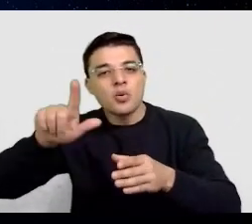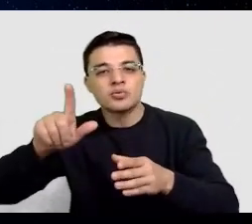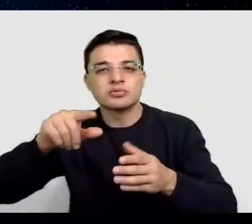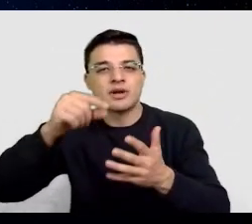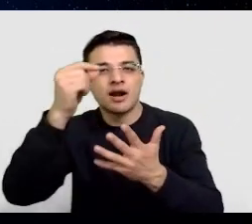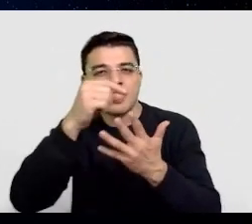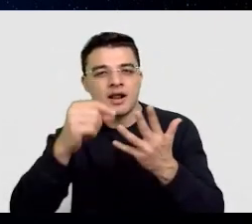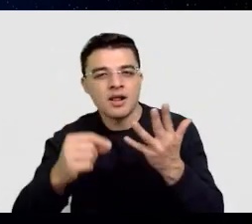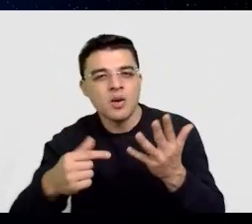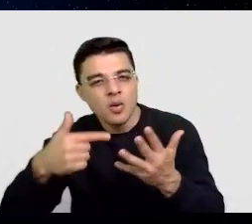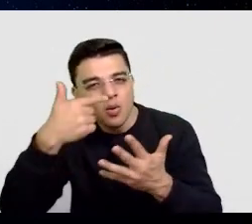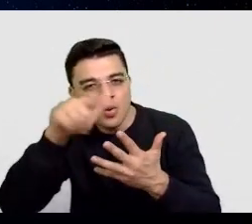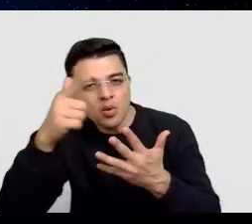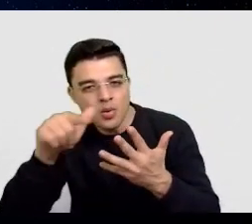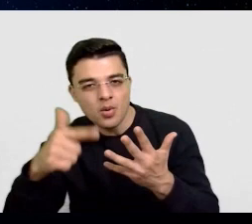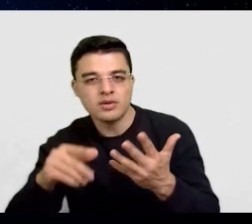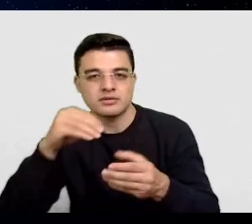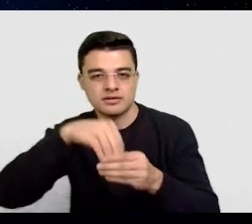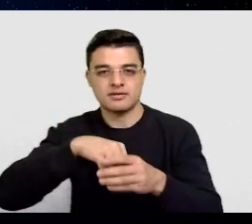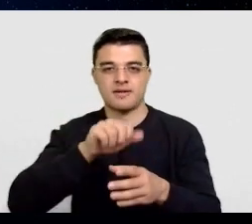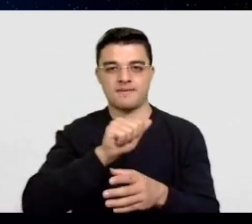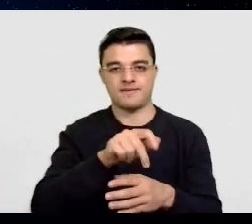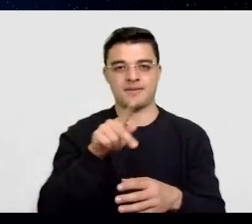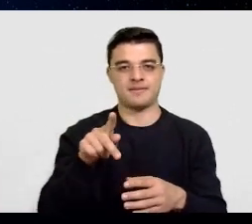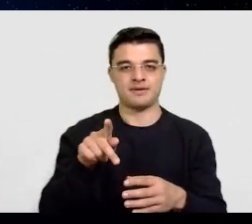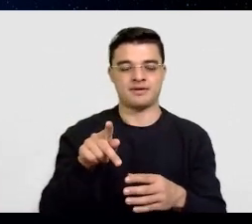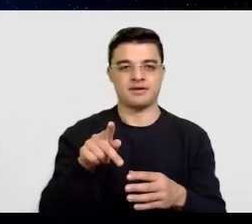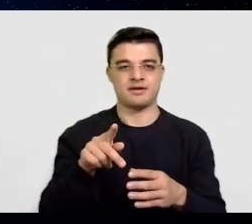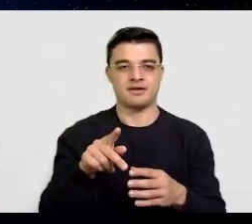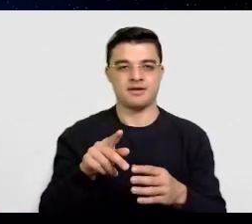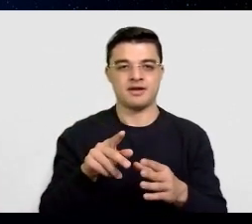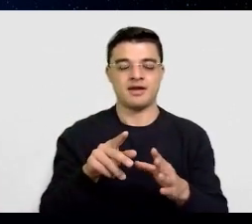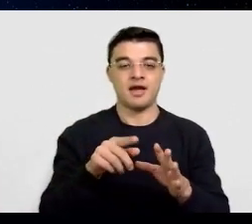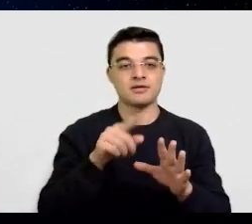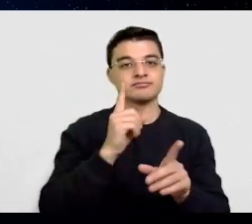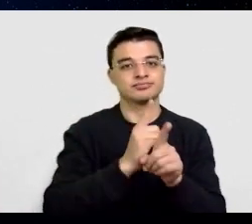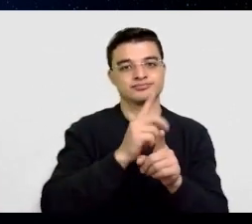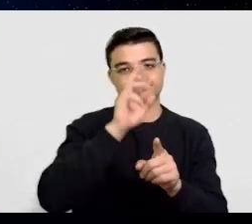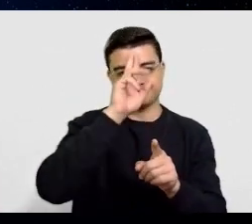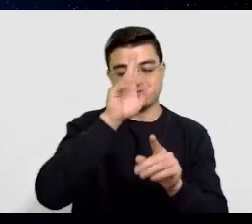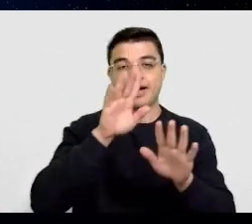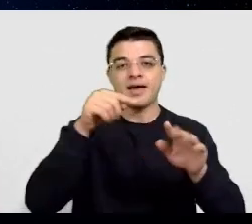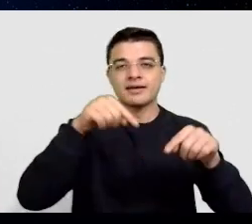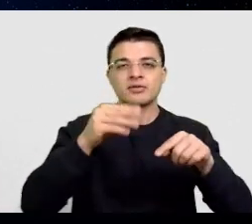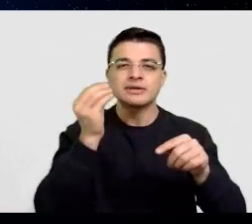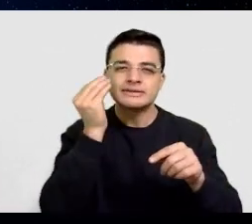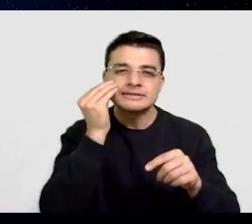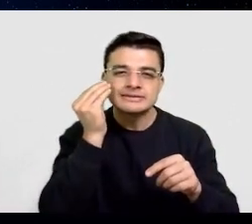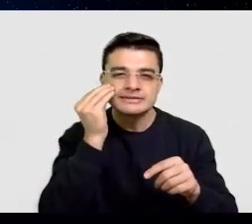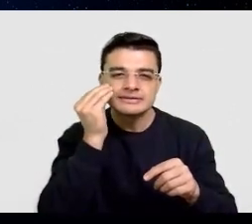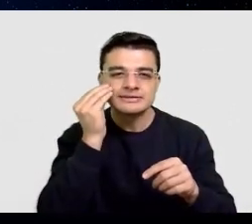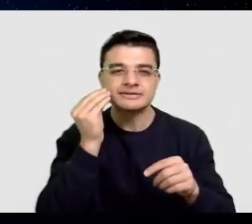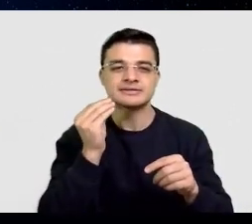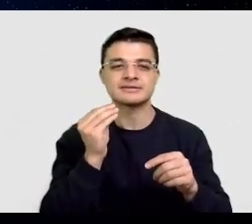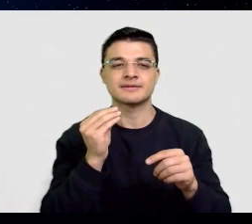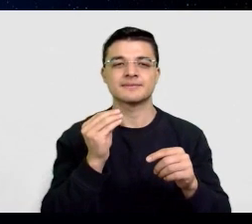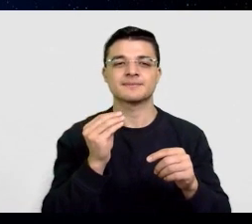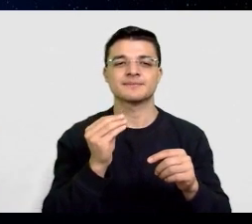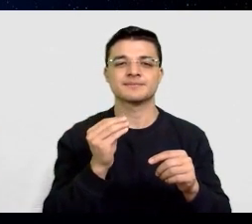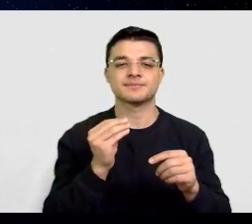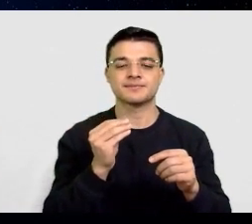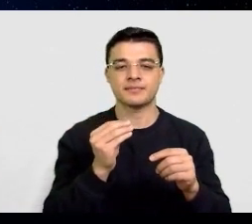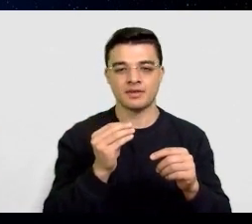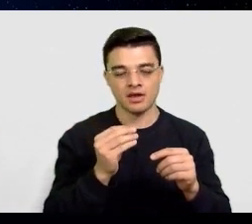fazendo a demonstração do impacto da falha. Mas aqui no caso, para demonstração, eu vou mostrar como que daria para fazer